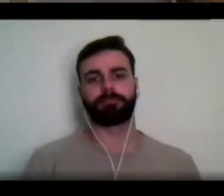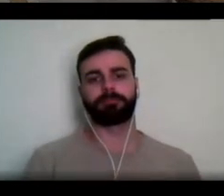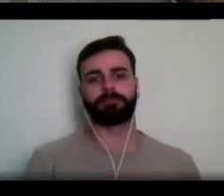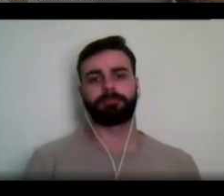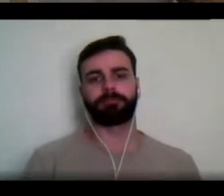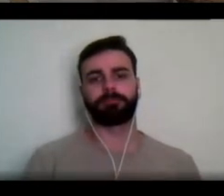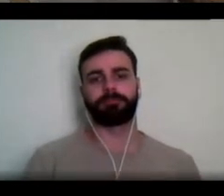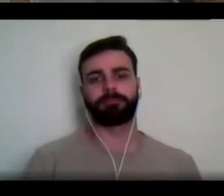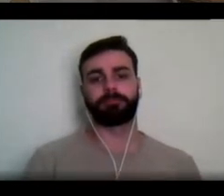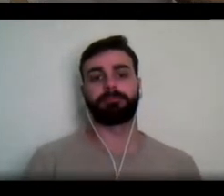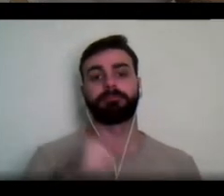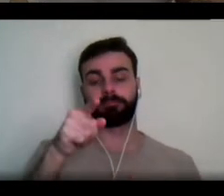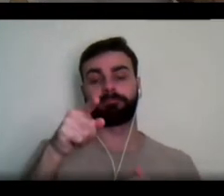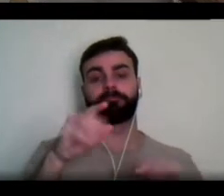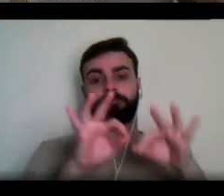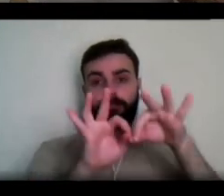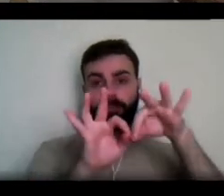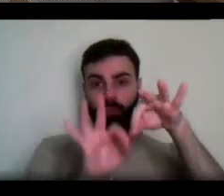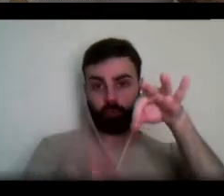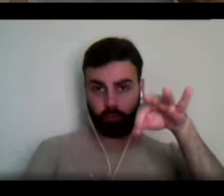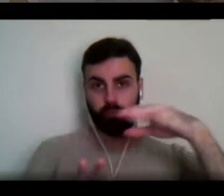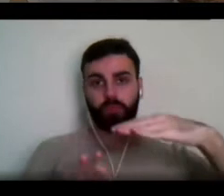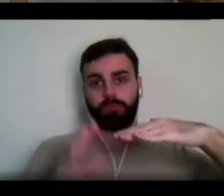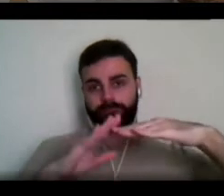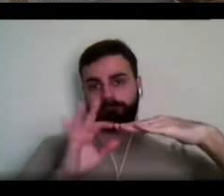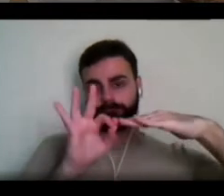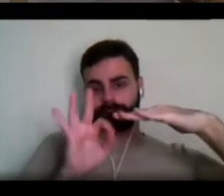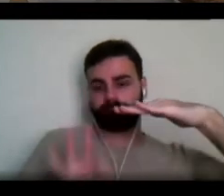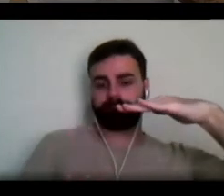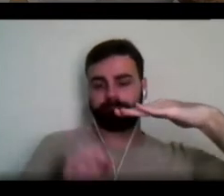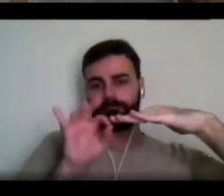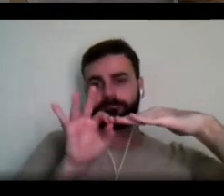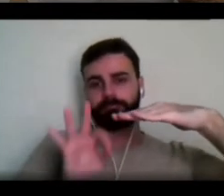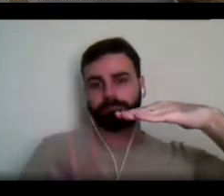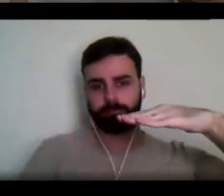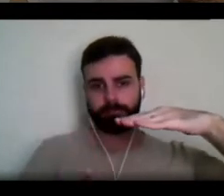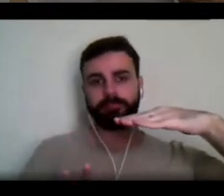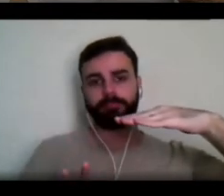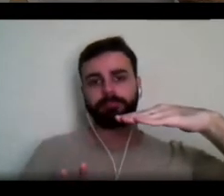prédio. Essa altura inicial é